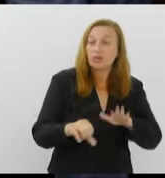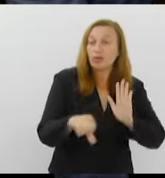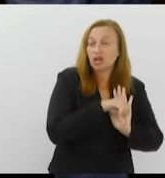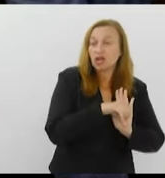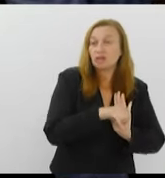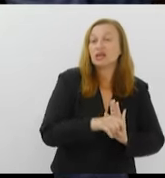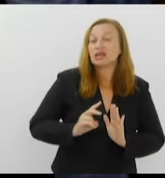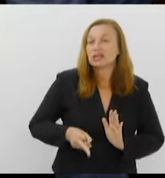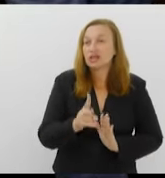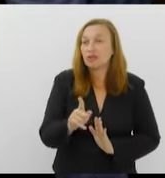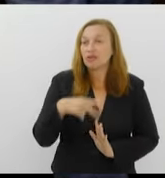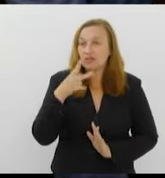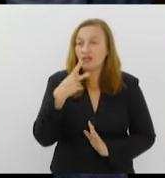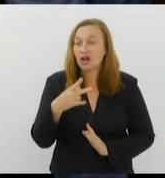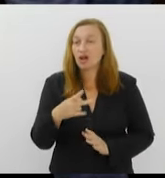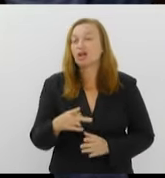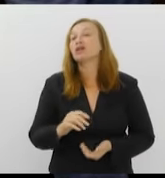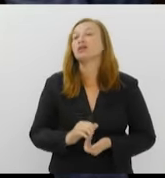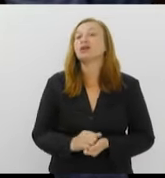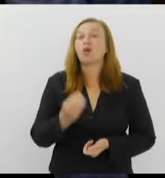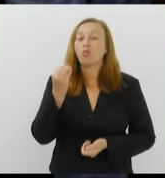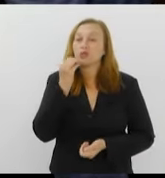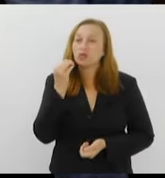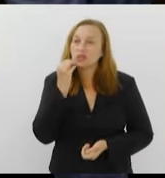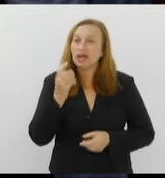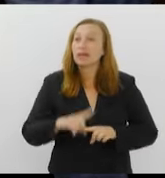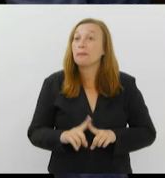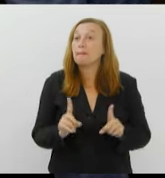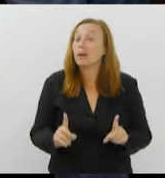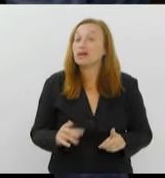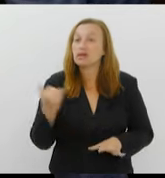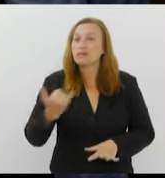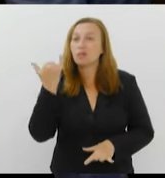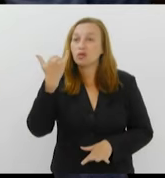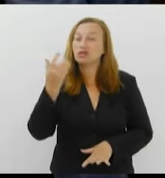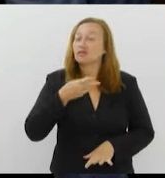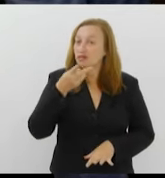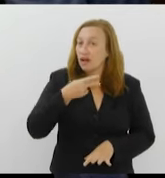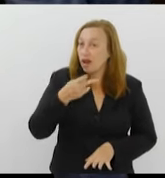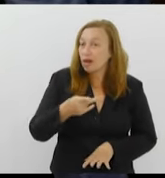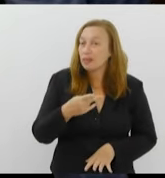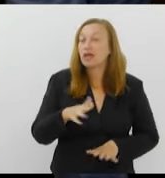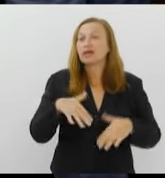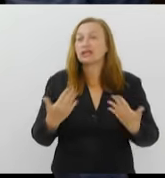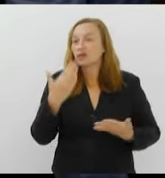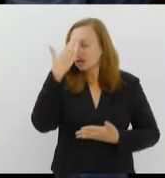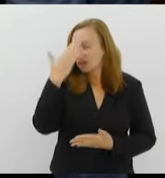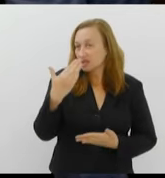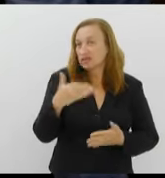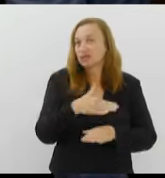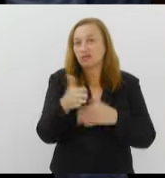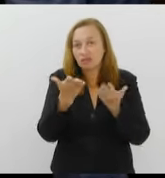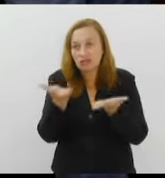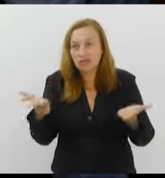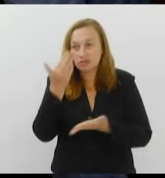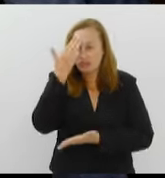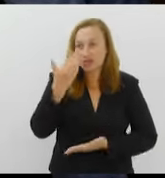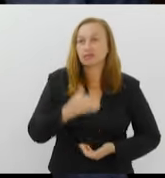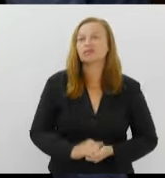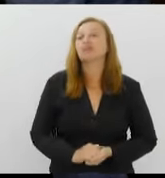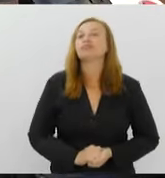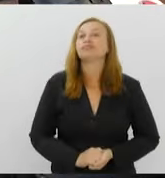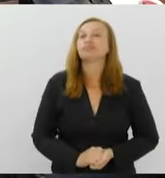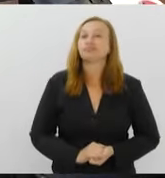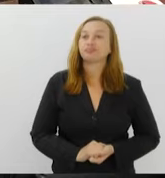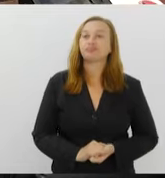aqui isso, que é uma obviedade, mas é importante ser dito. Então, agradecendo aos pares, muito obrigado.